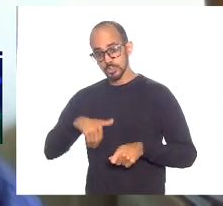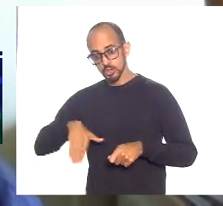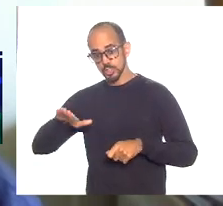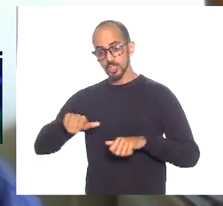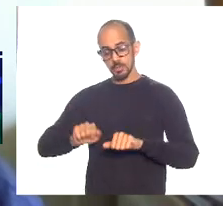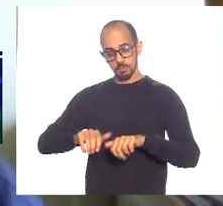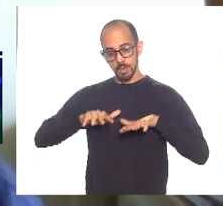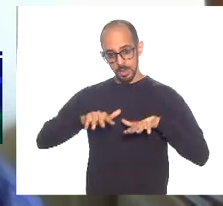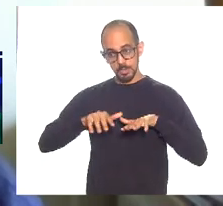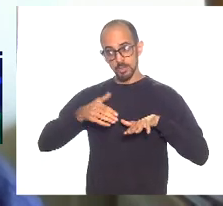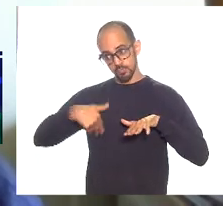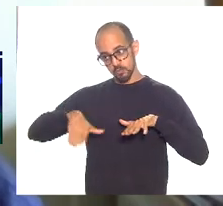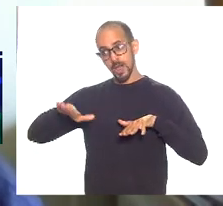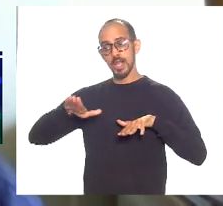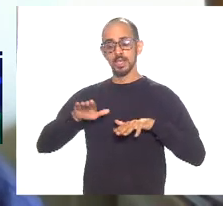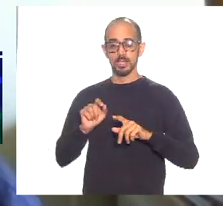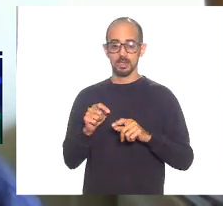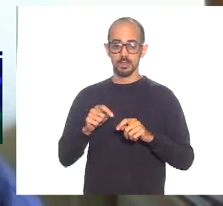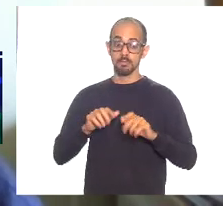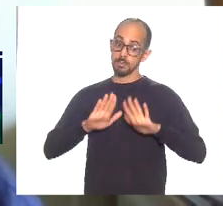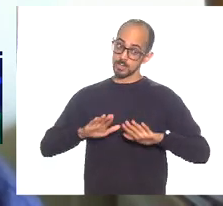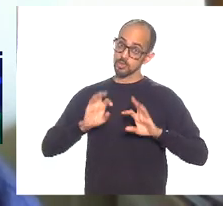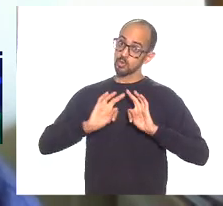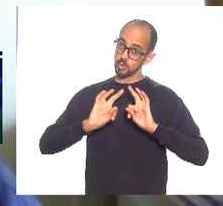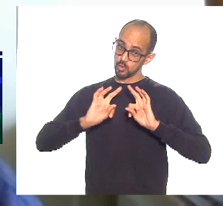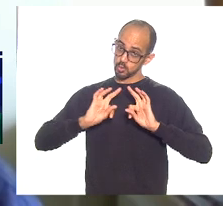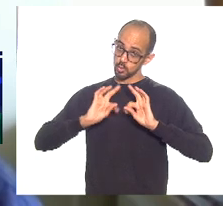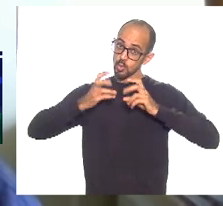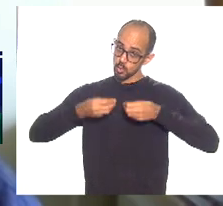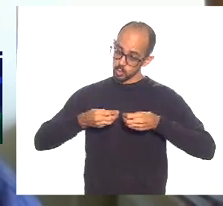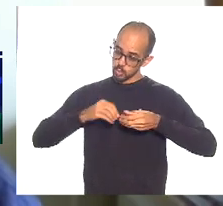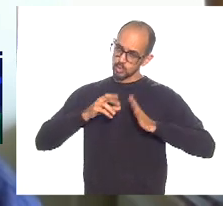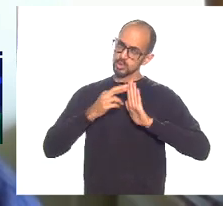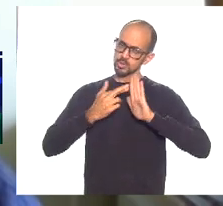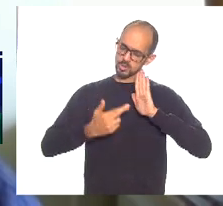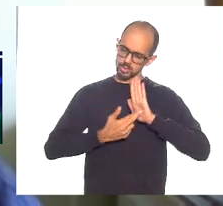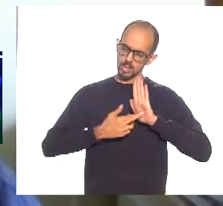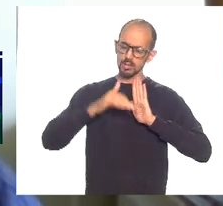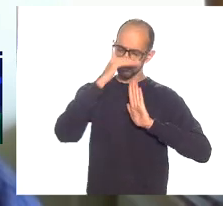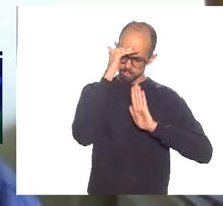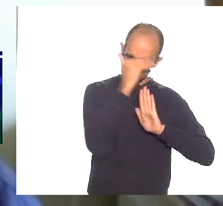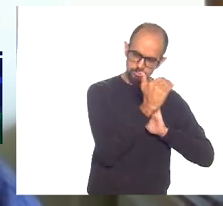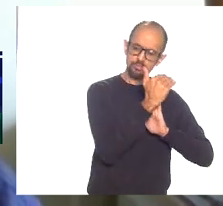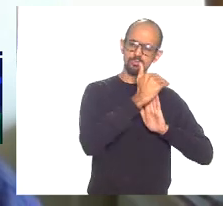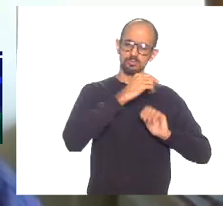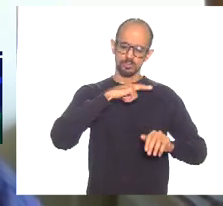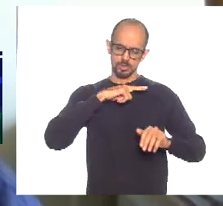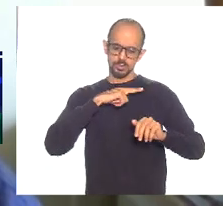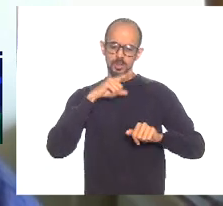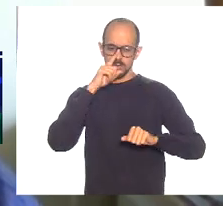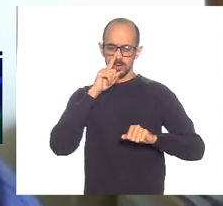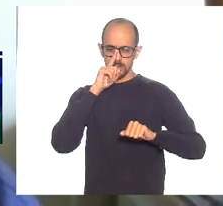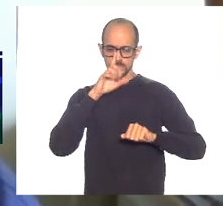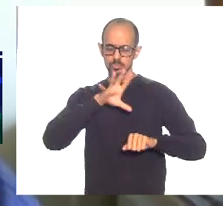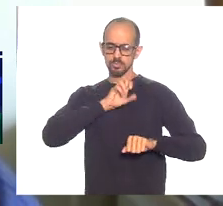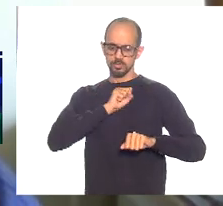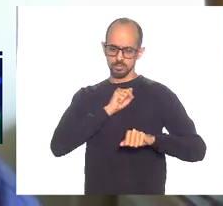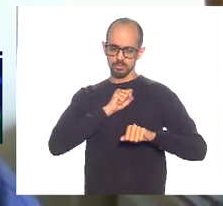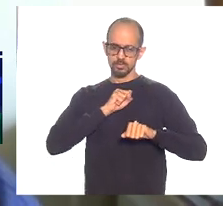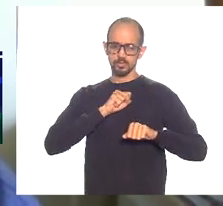pagamento bom acho que todos os cuidados devidos visto que a gente de comentário de contaminação